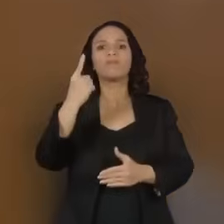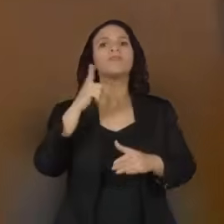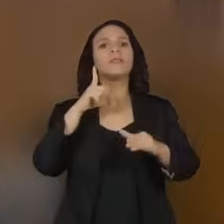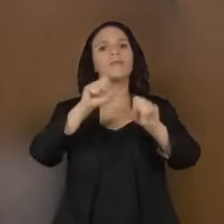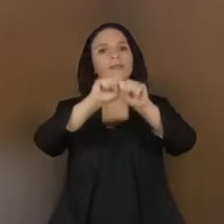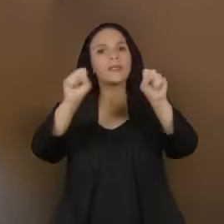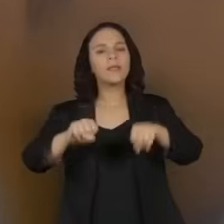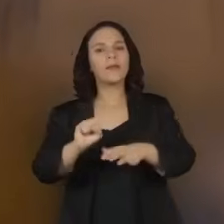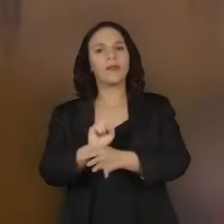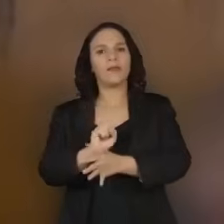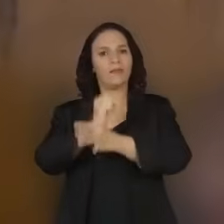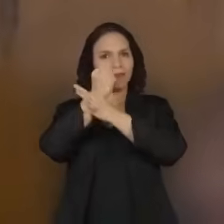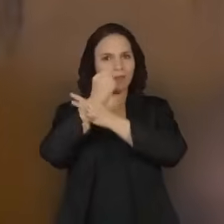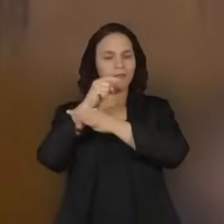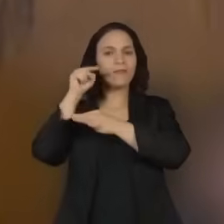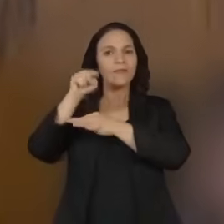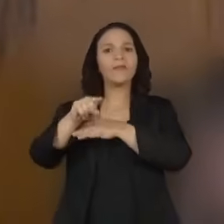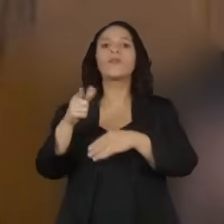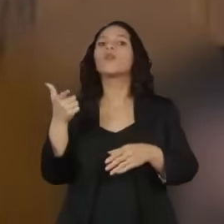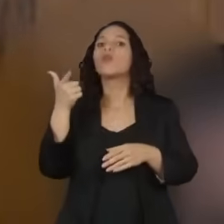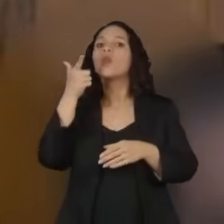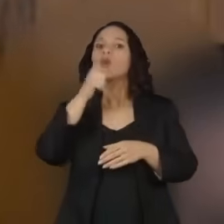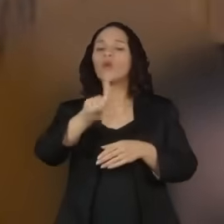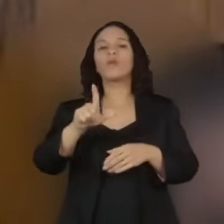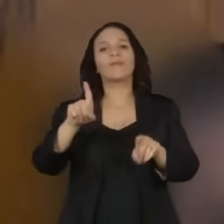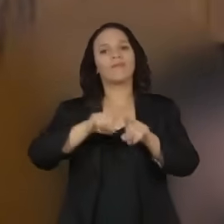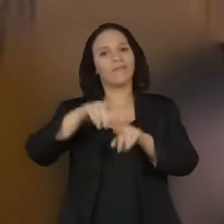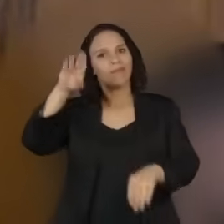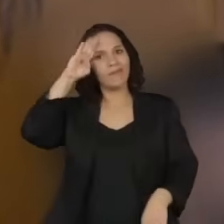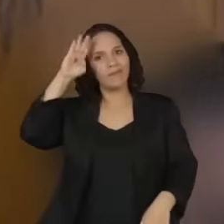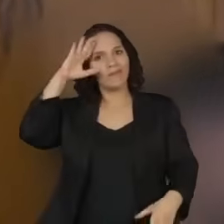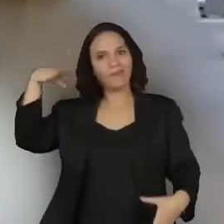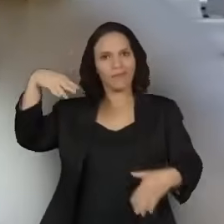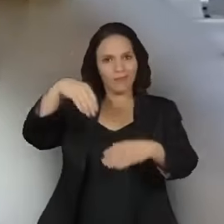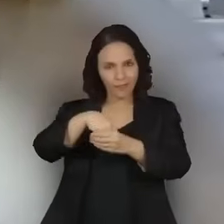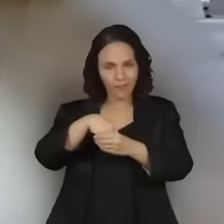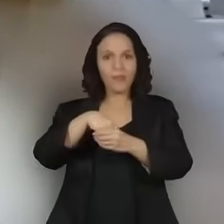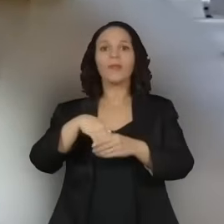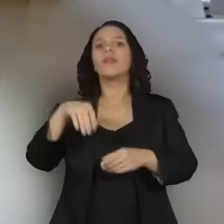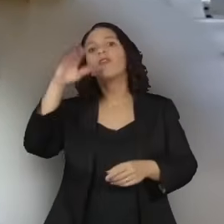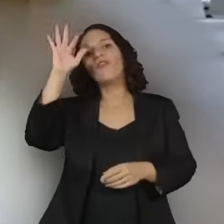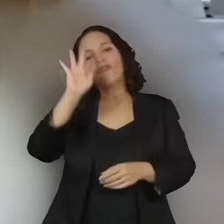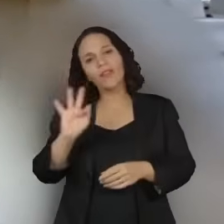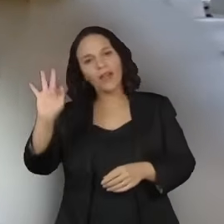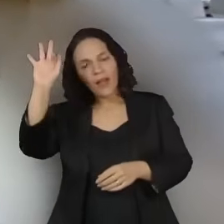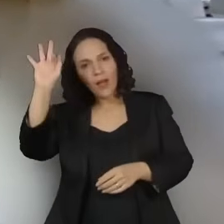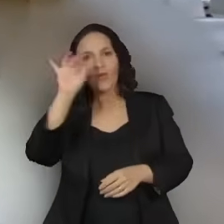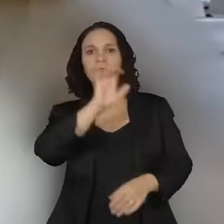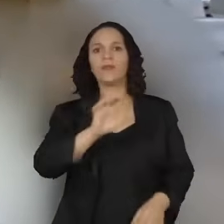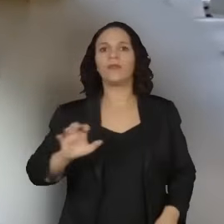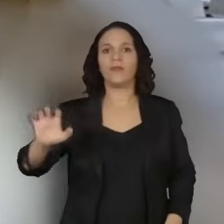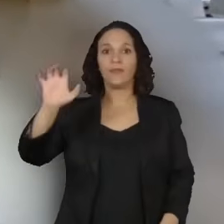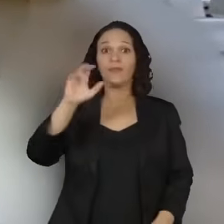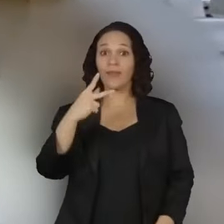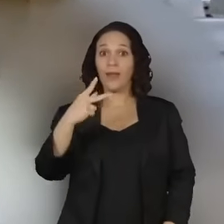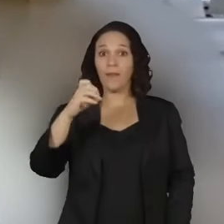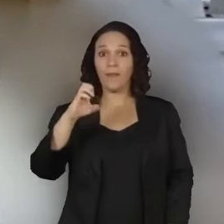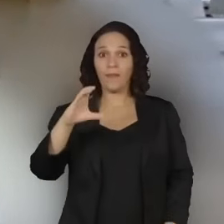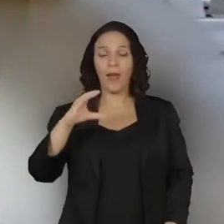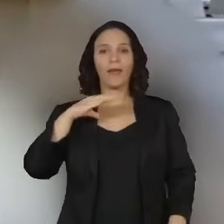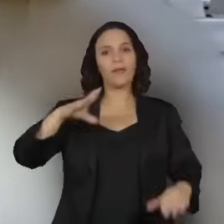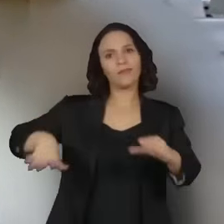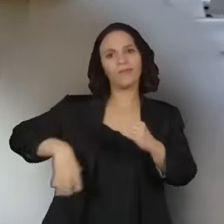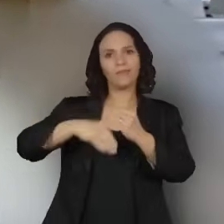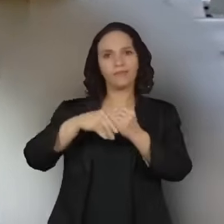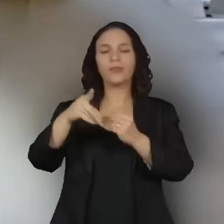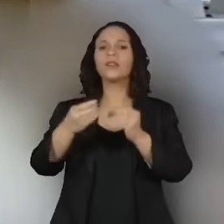segurança pública, com a integração das forças nacionais e estaduais. Para isso, a PEC constitucionaliza a criação